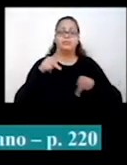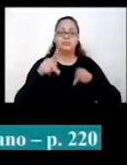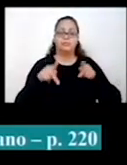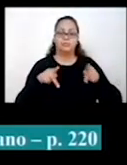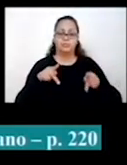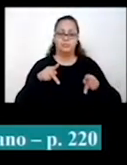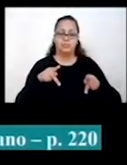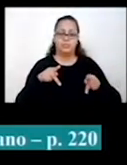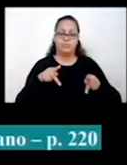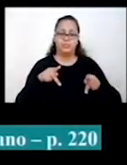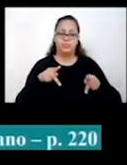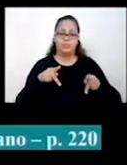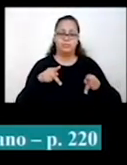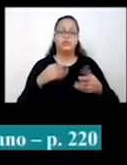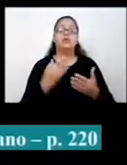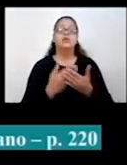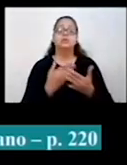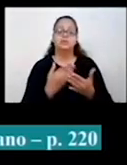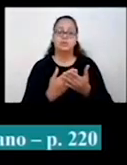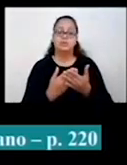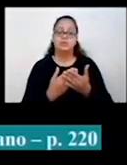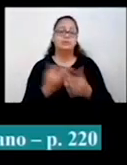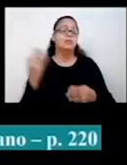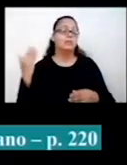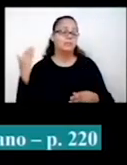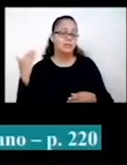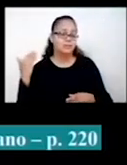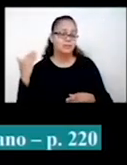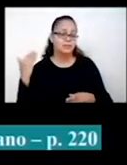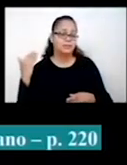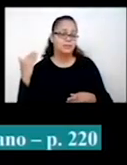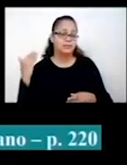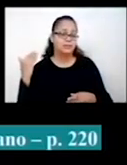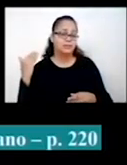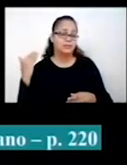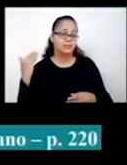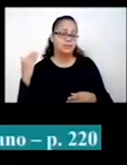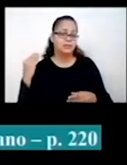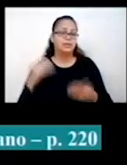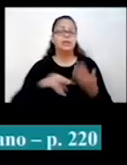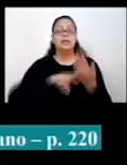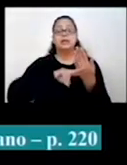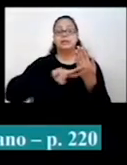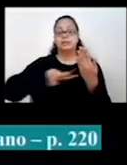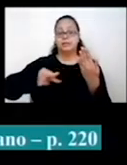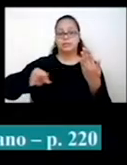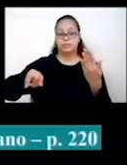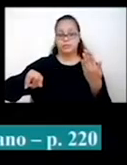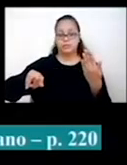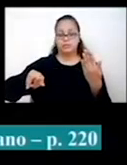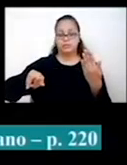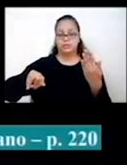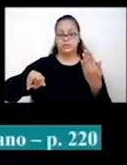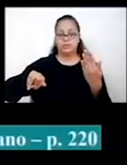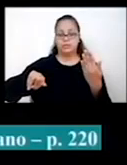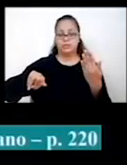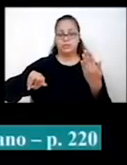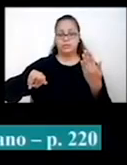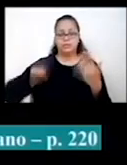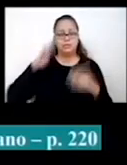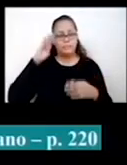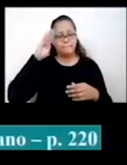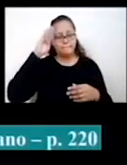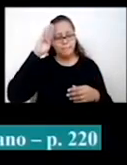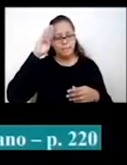diversas causas, que levam a isso, a gente estudou um pouquinho na aula passada, e também traz diversas consequências,